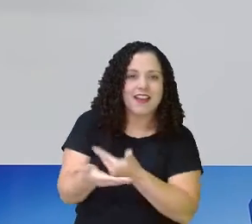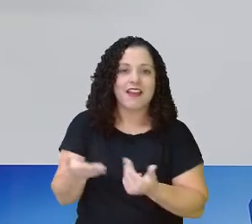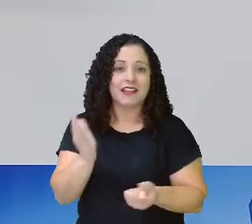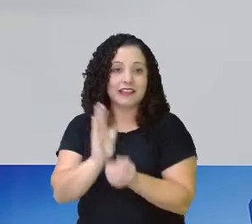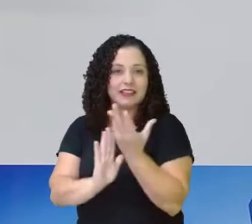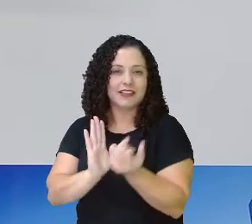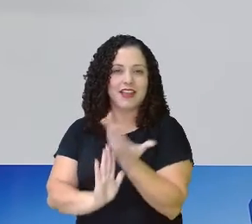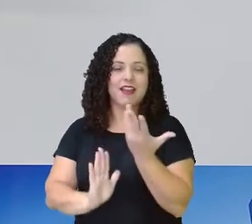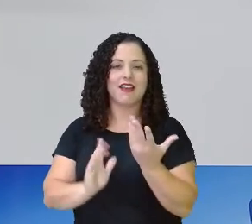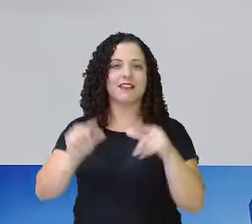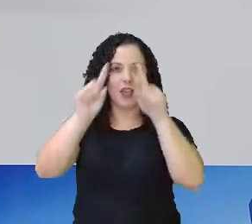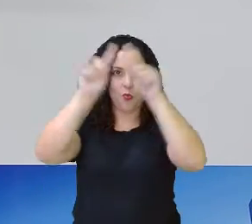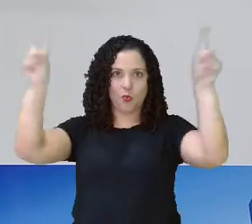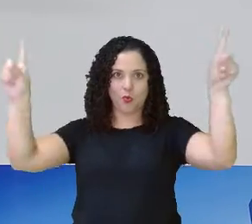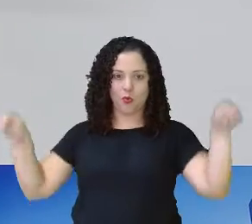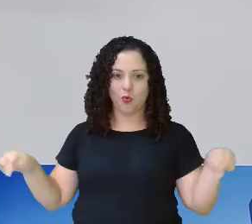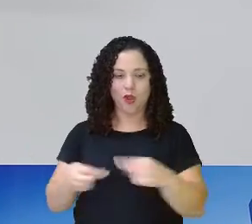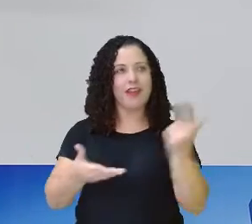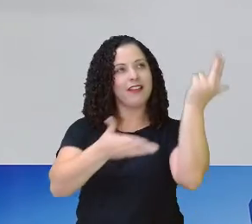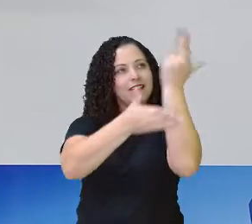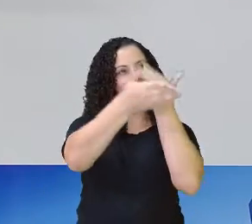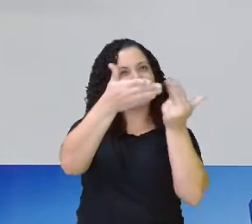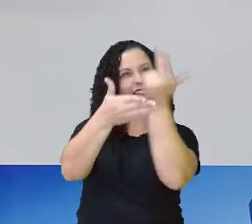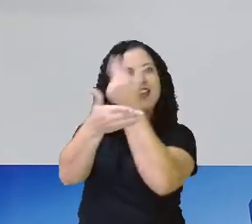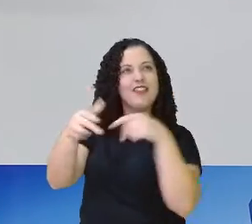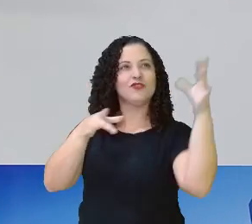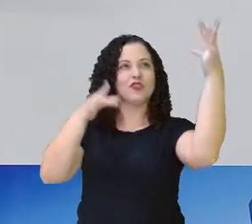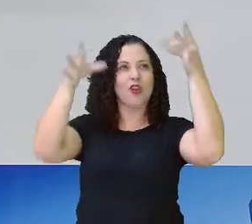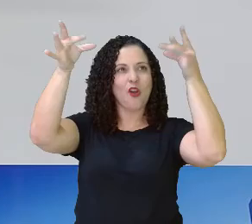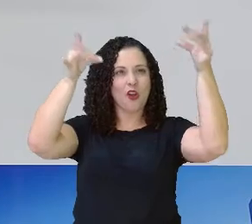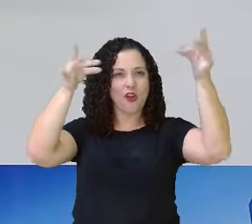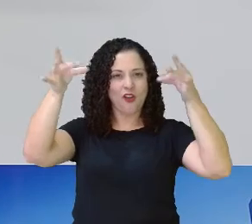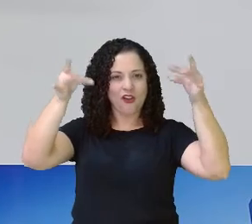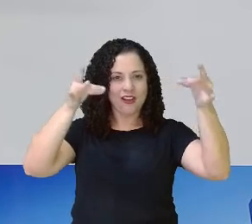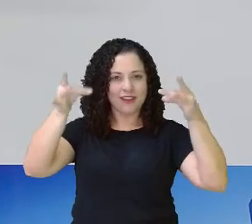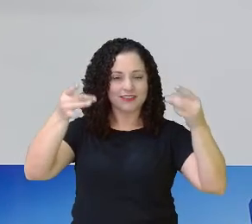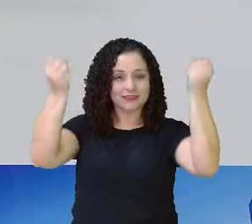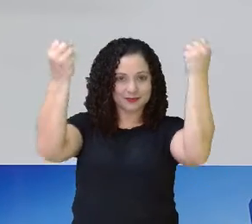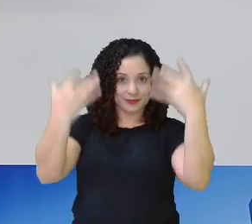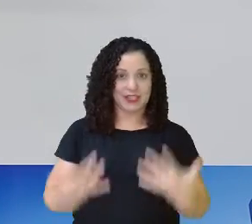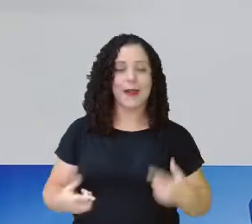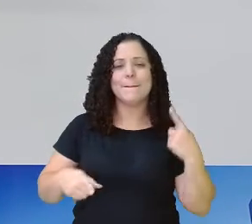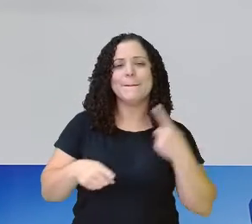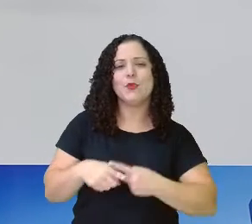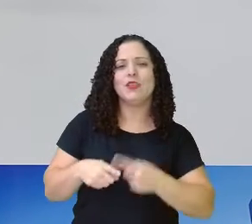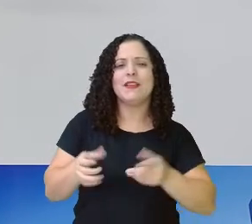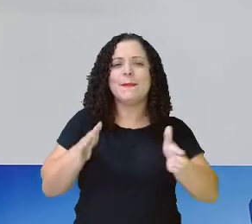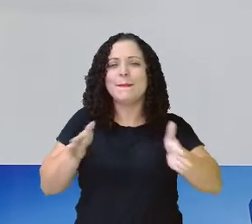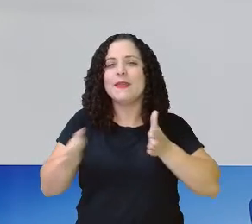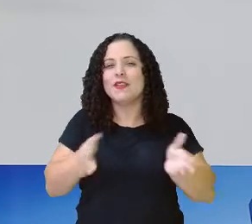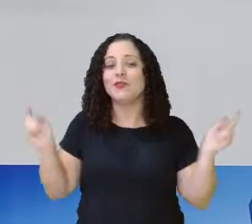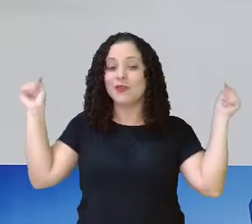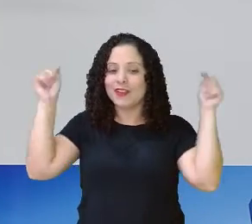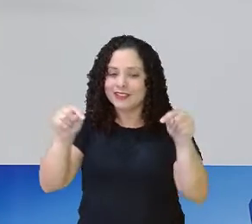produção individual, com desenhos, com colagem, e falem a respeito dela, do porquê essa fase